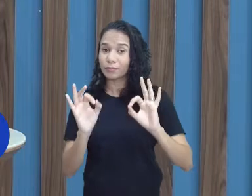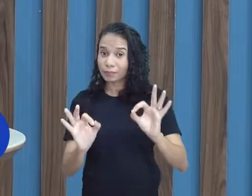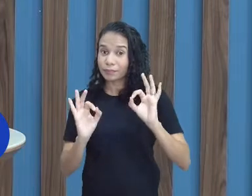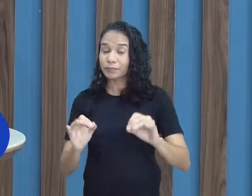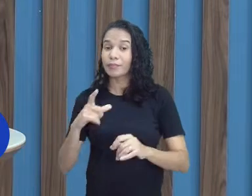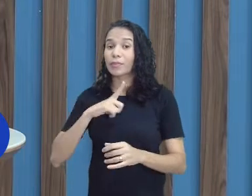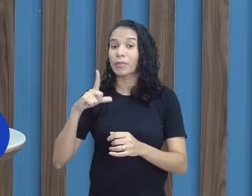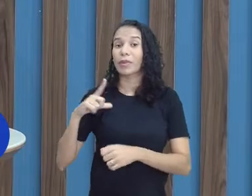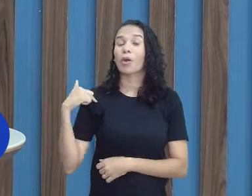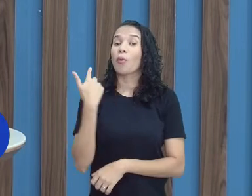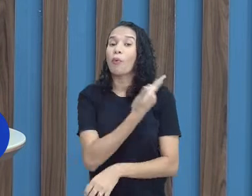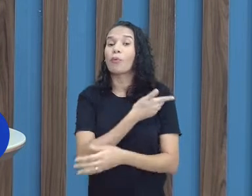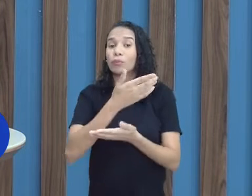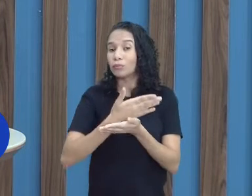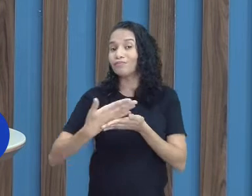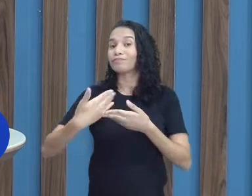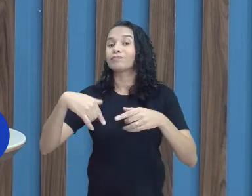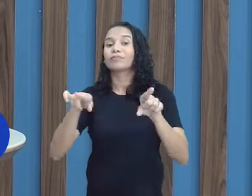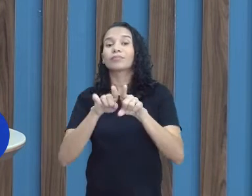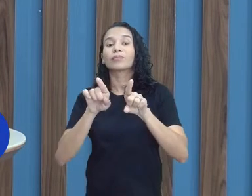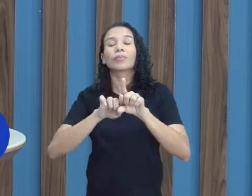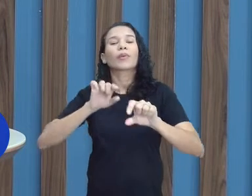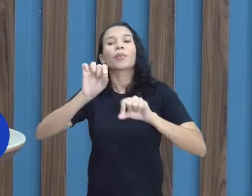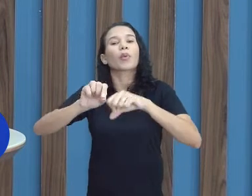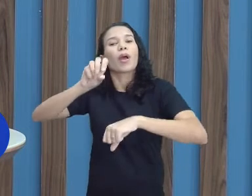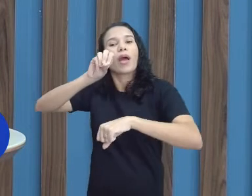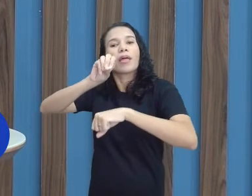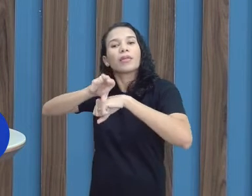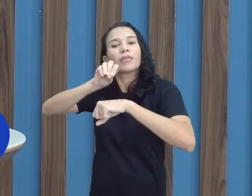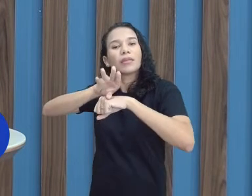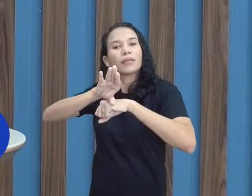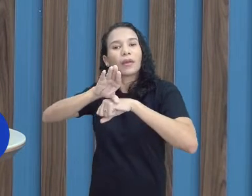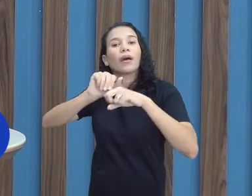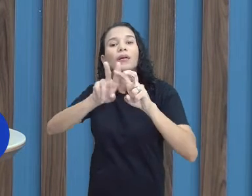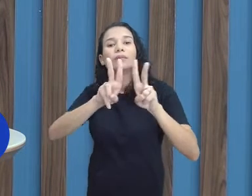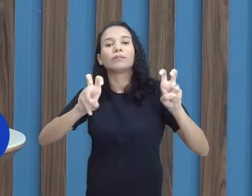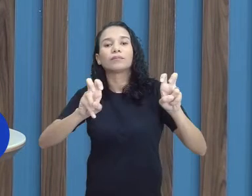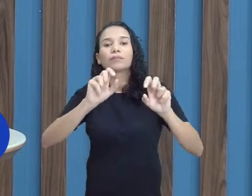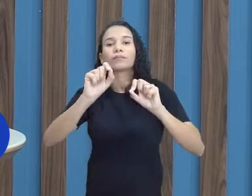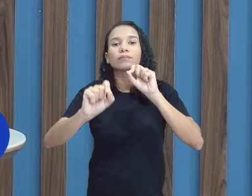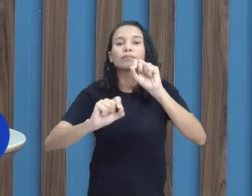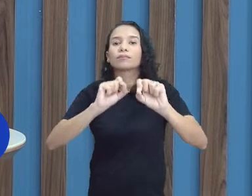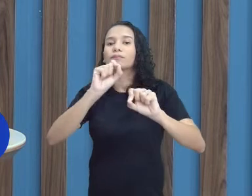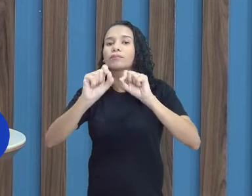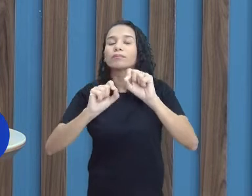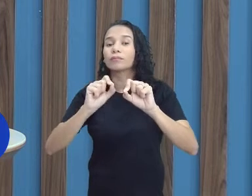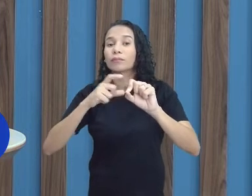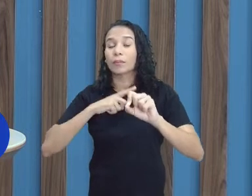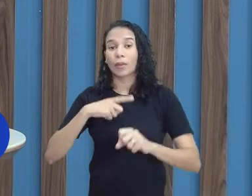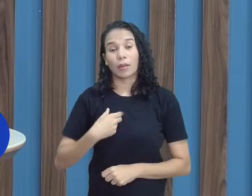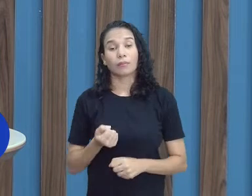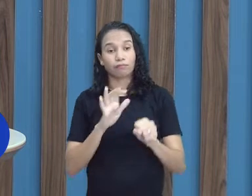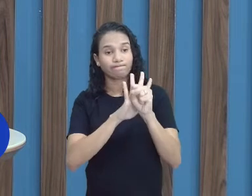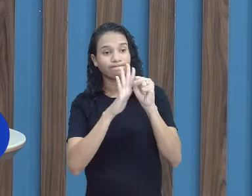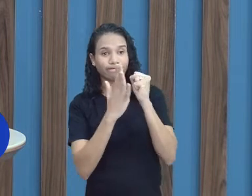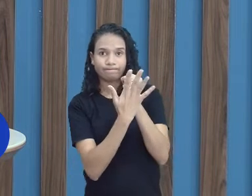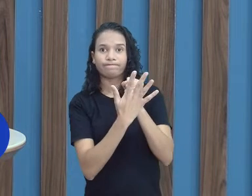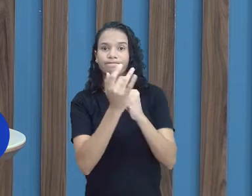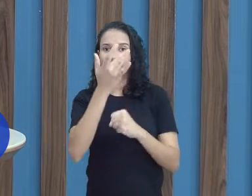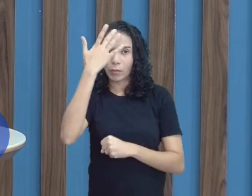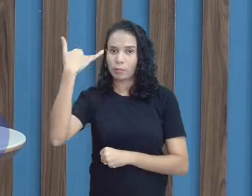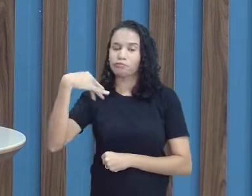para começarmos, vamos dar aqui algumas dicas em relação a questão da Covid, né,